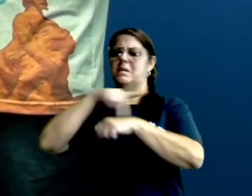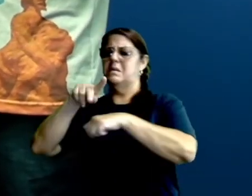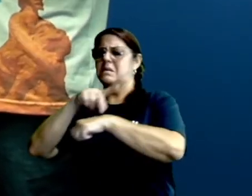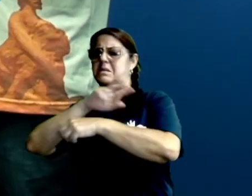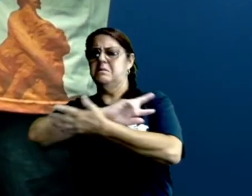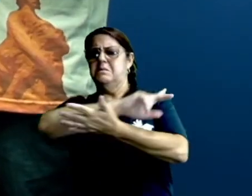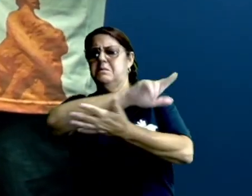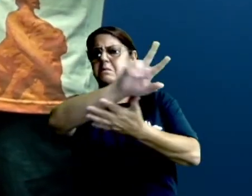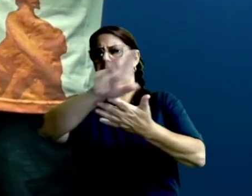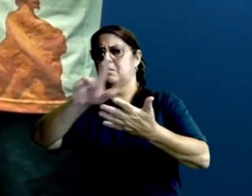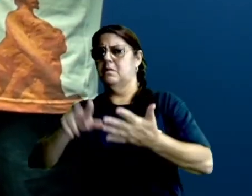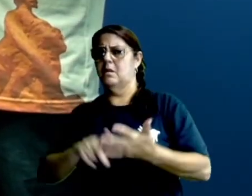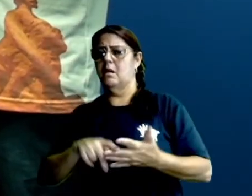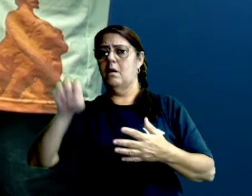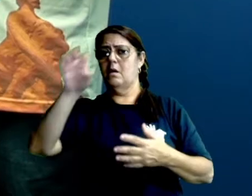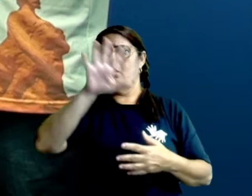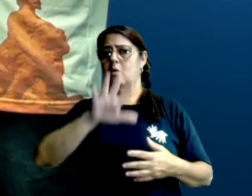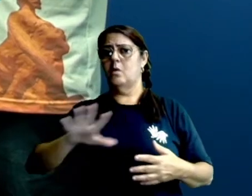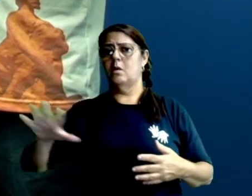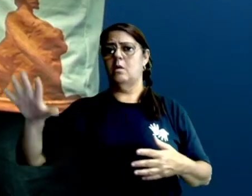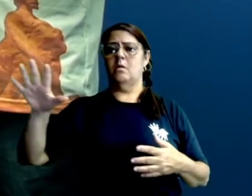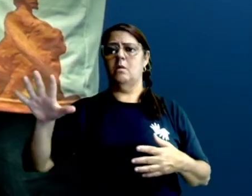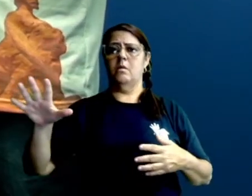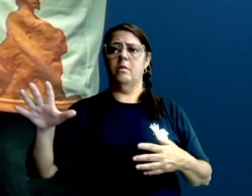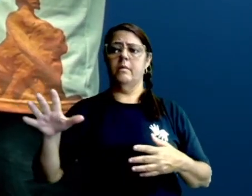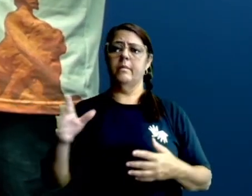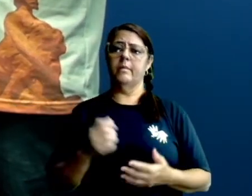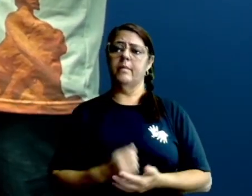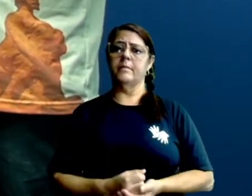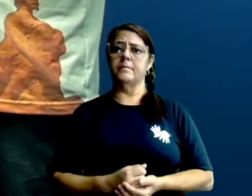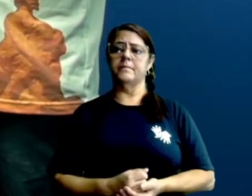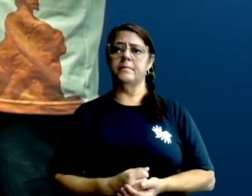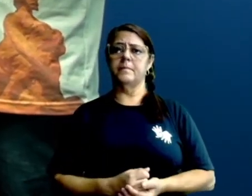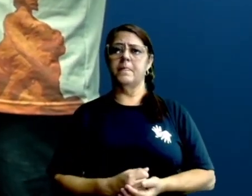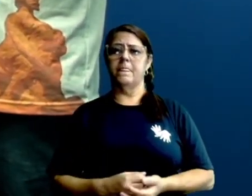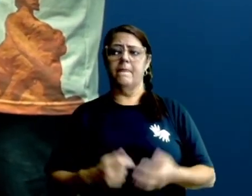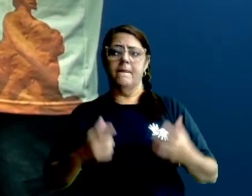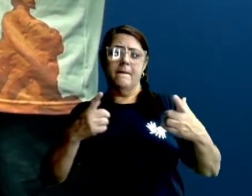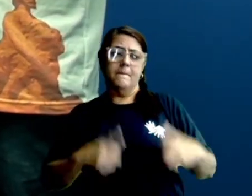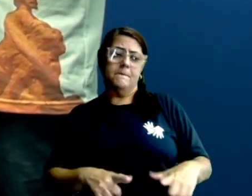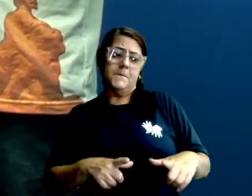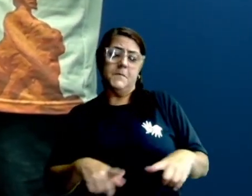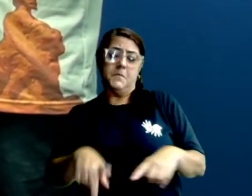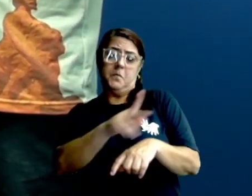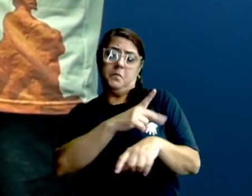foram criados. Então a Europa, ele é um berço, né, uma efervescência, né,